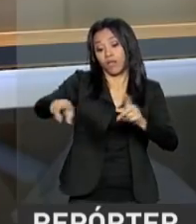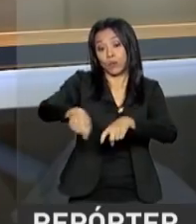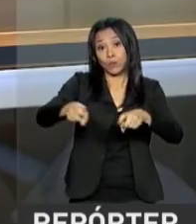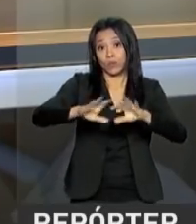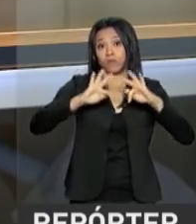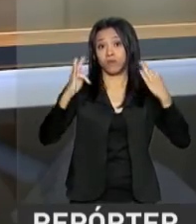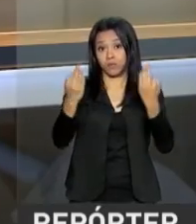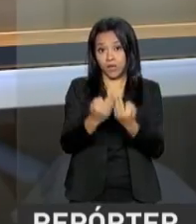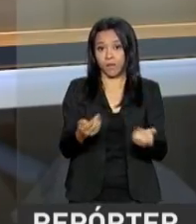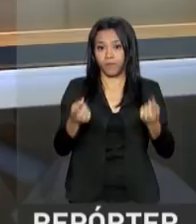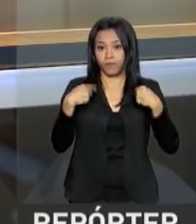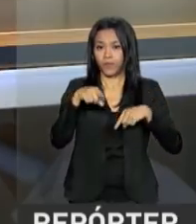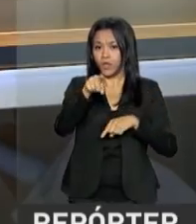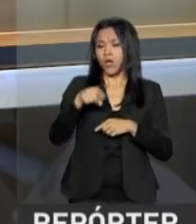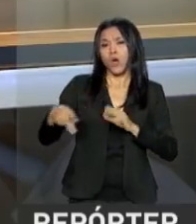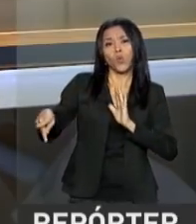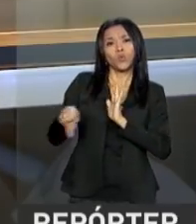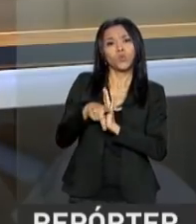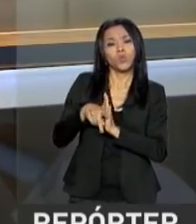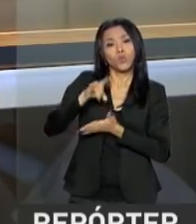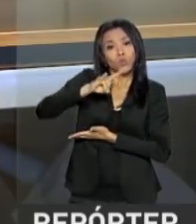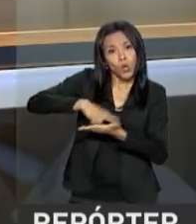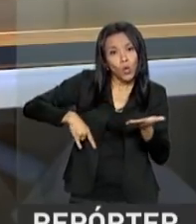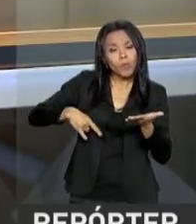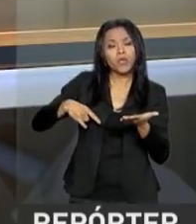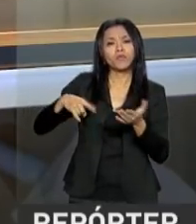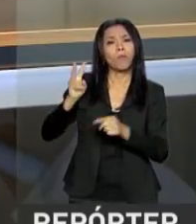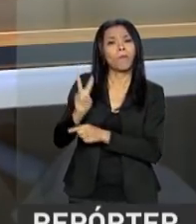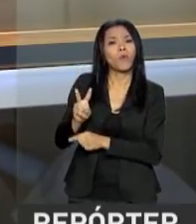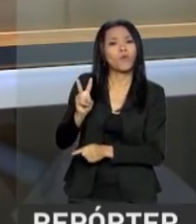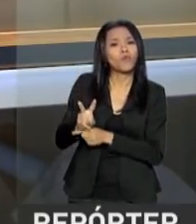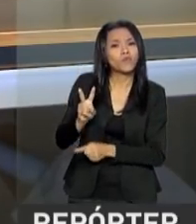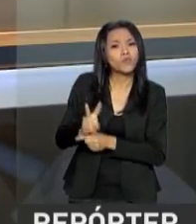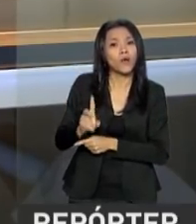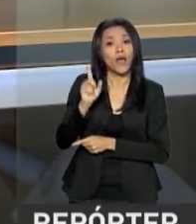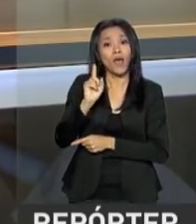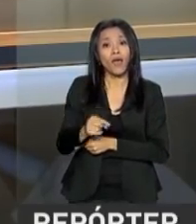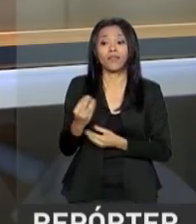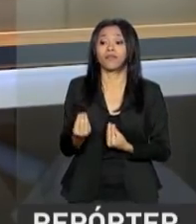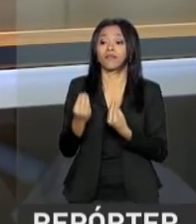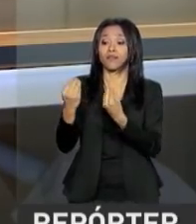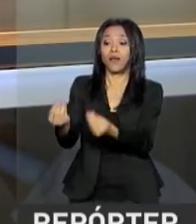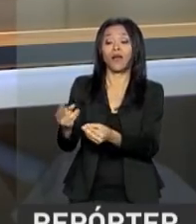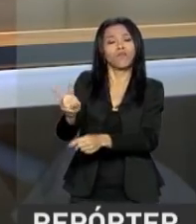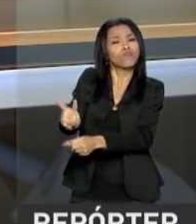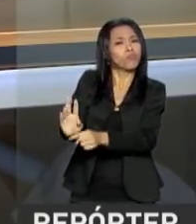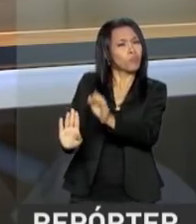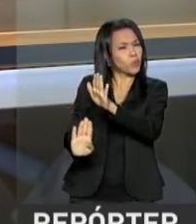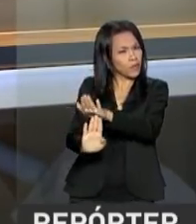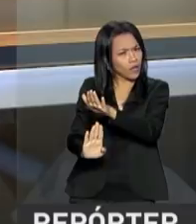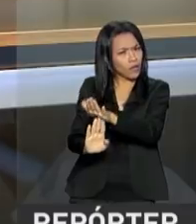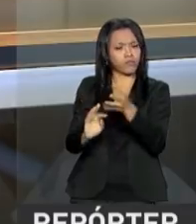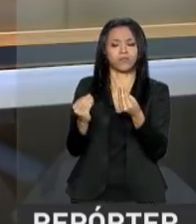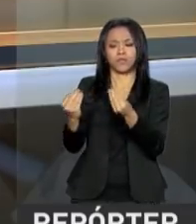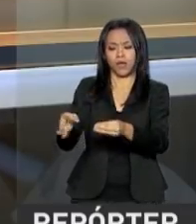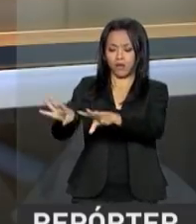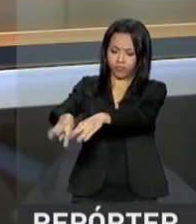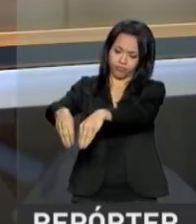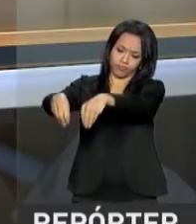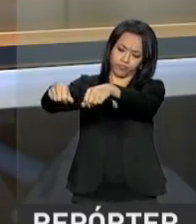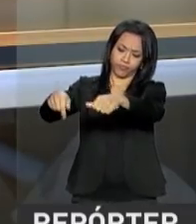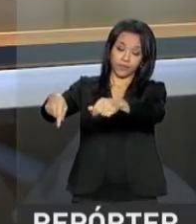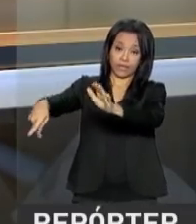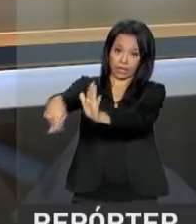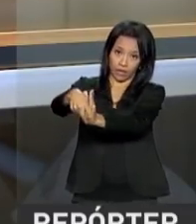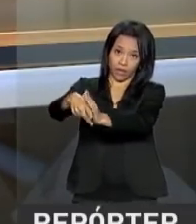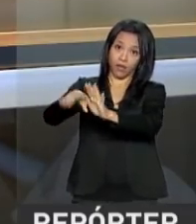título provisório essa é uma carteira de identidade para o assentado ele se apresenta como um detentor de um